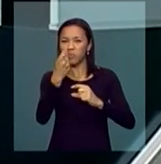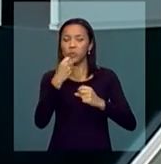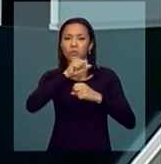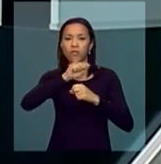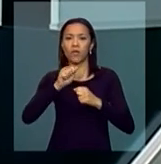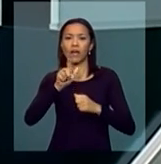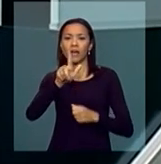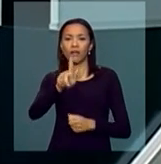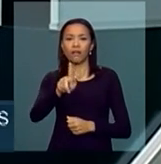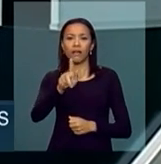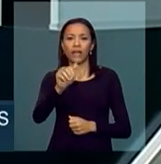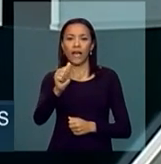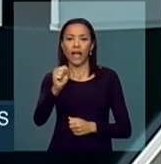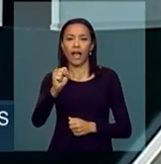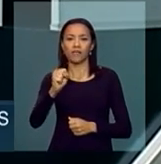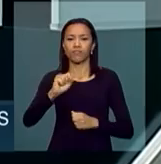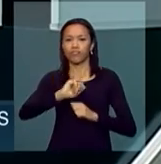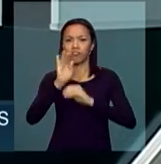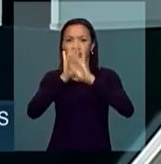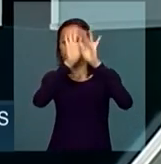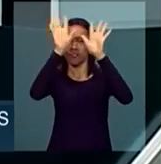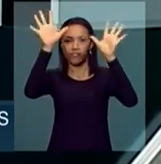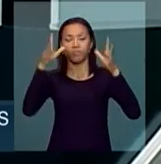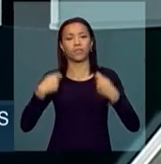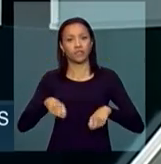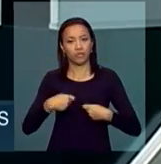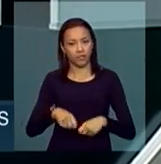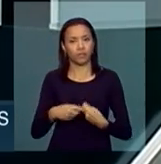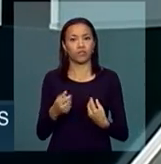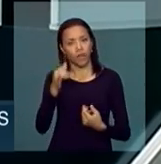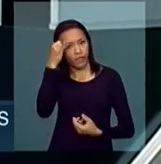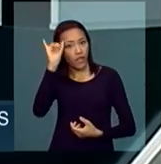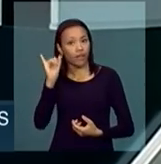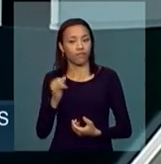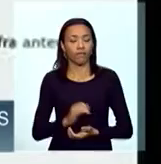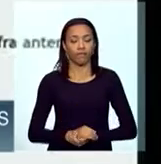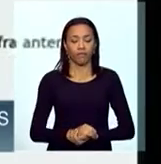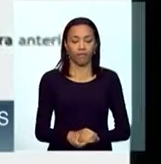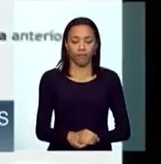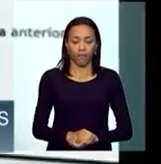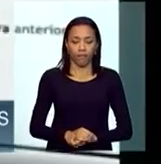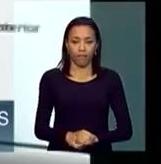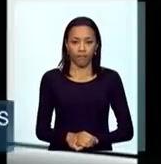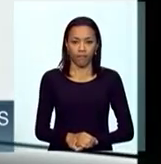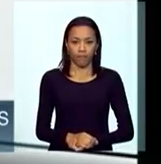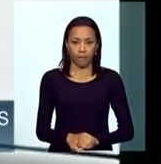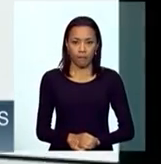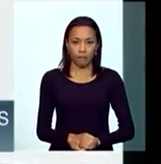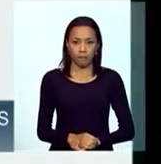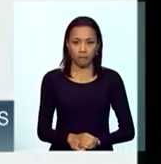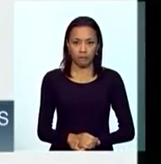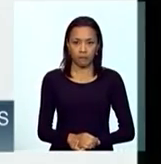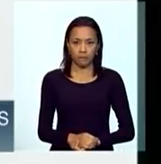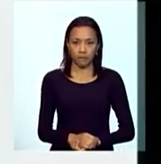propriedades, se fosse possível. Não sendo possível, está aí um número expressivo que nós vamos liberar. Vai.